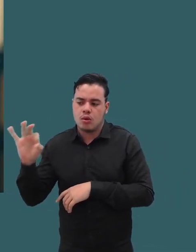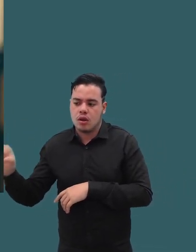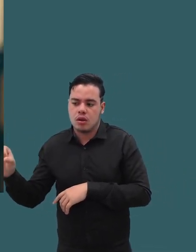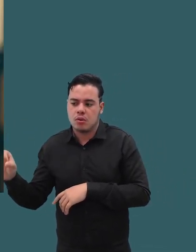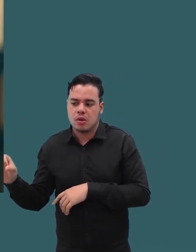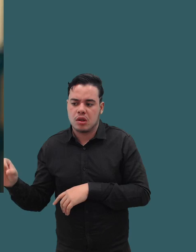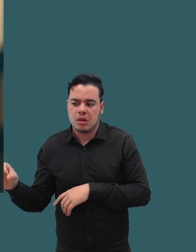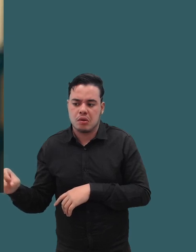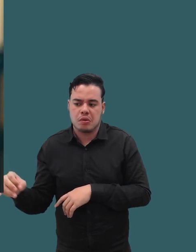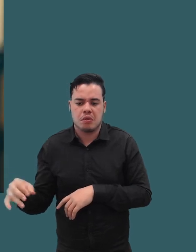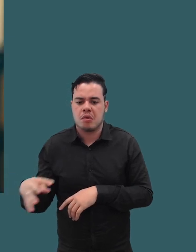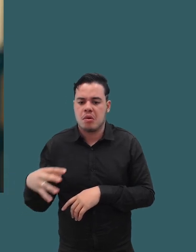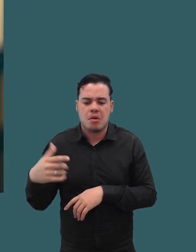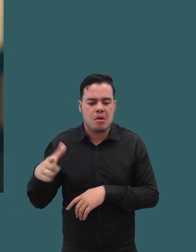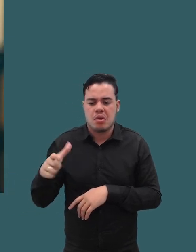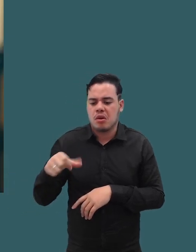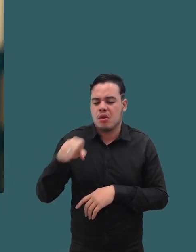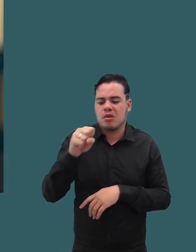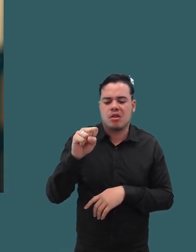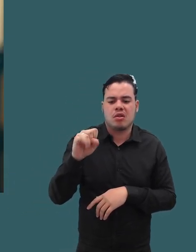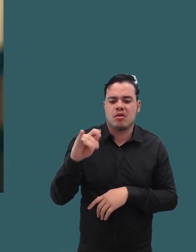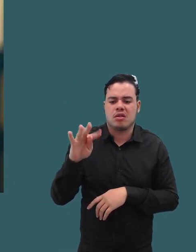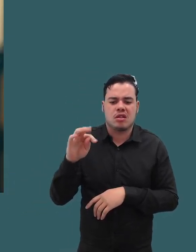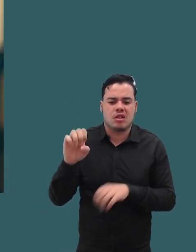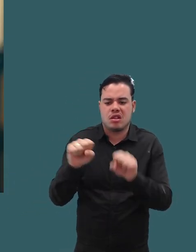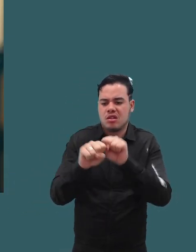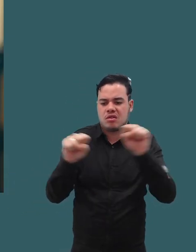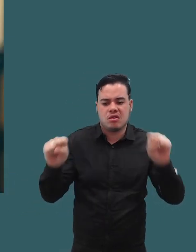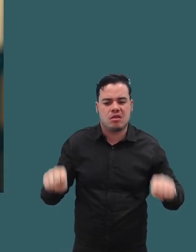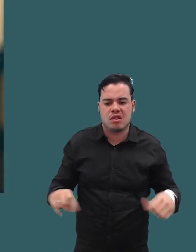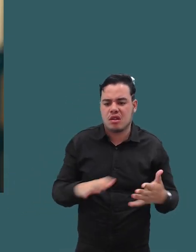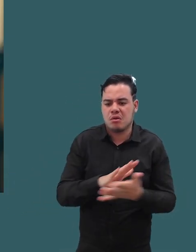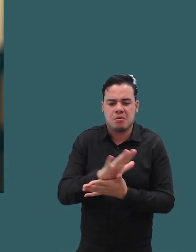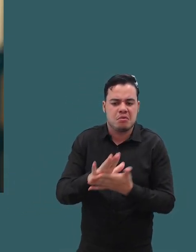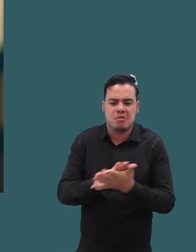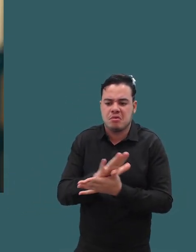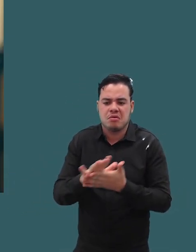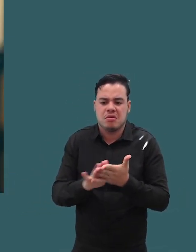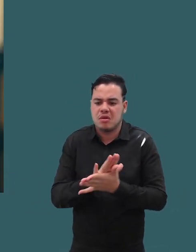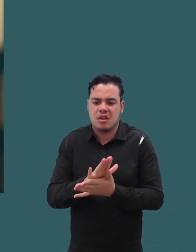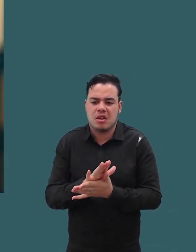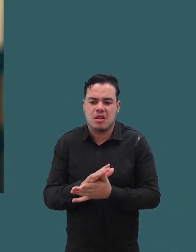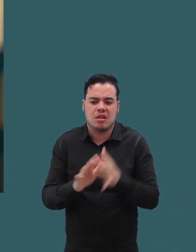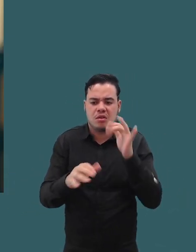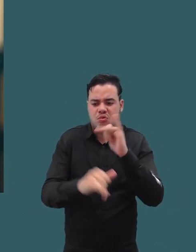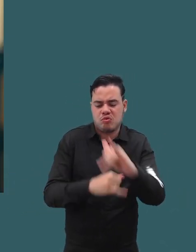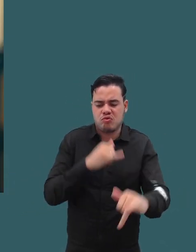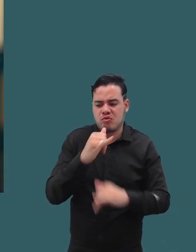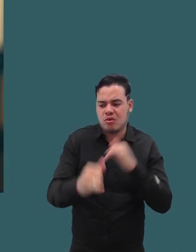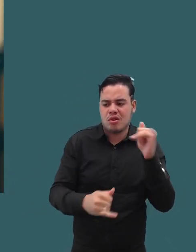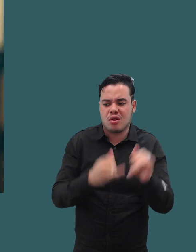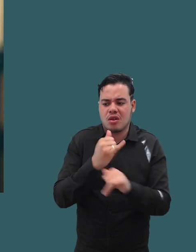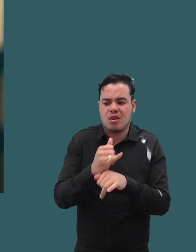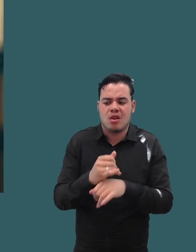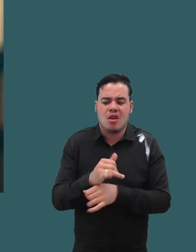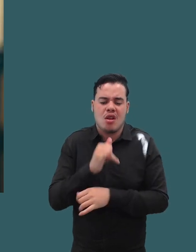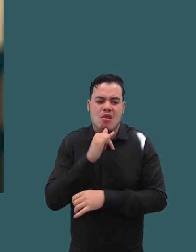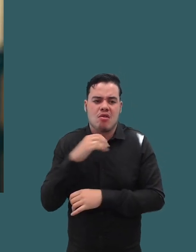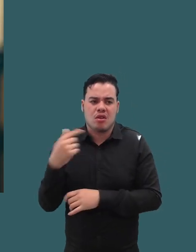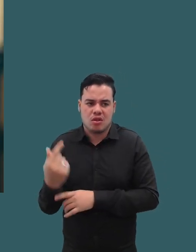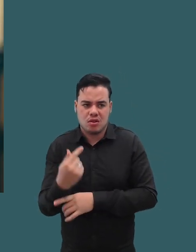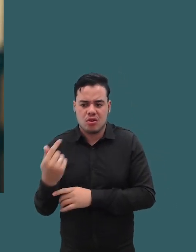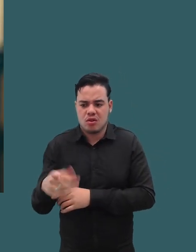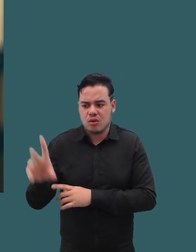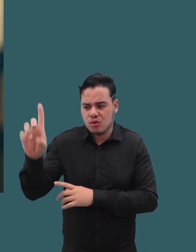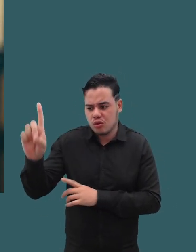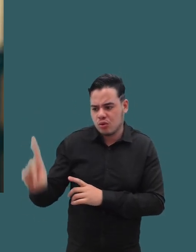nem disponha de um site ou de um espaço de divulgação das suas atividades, ficando restritos àquele espaço que o